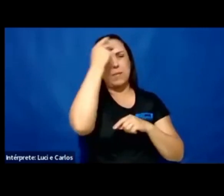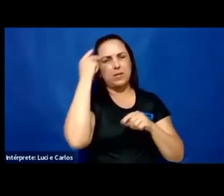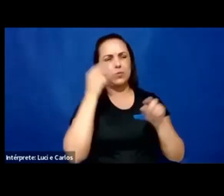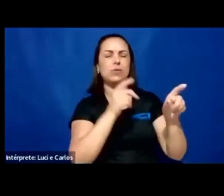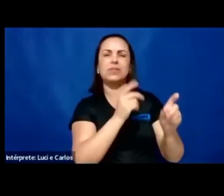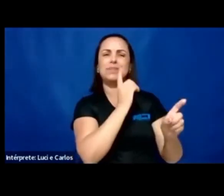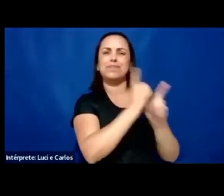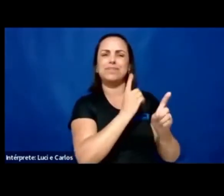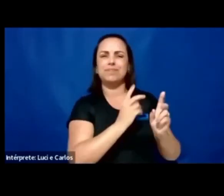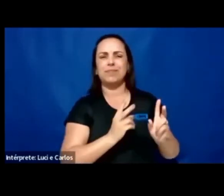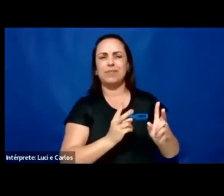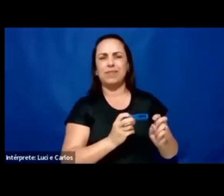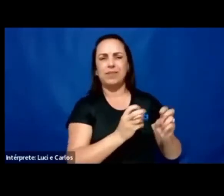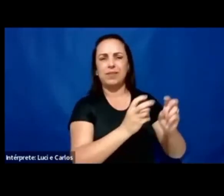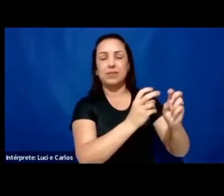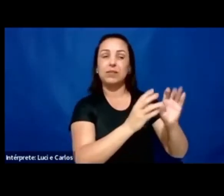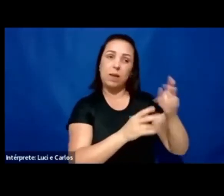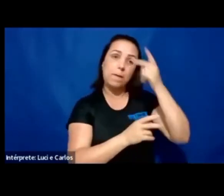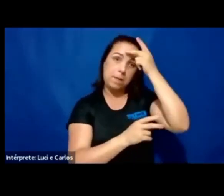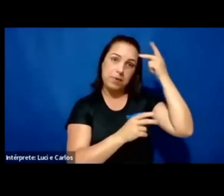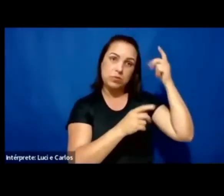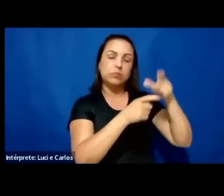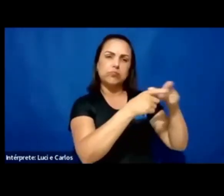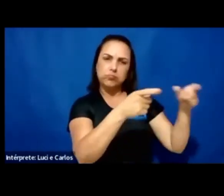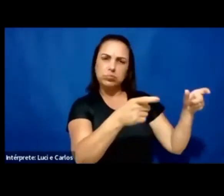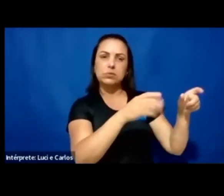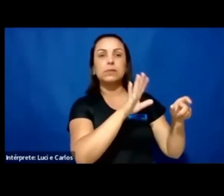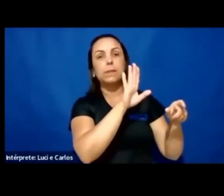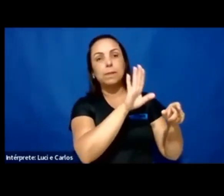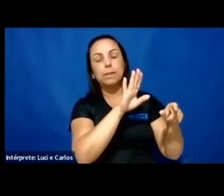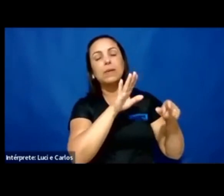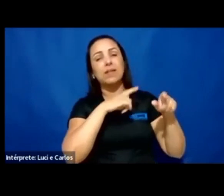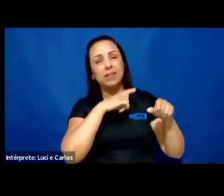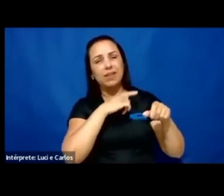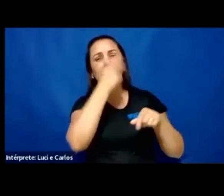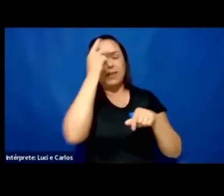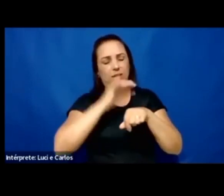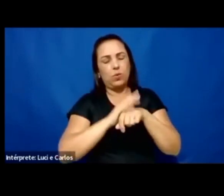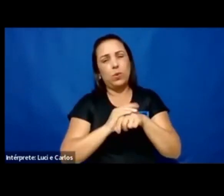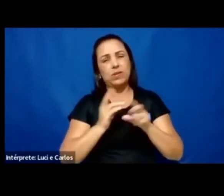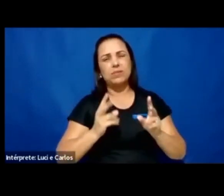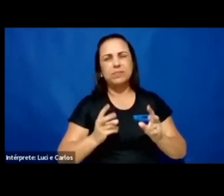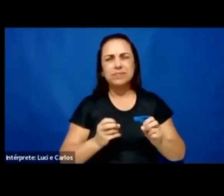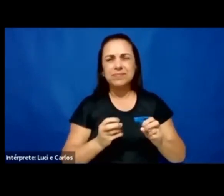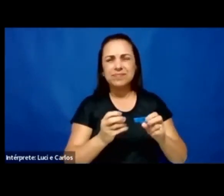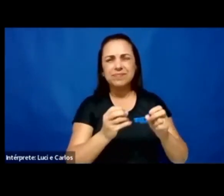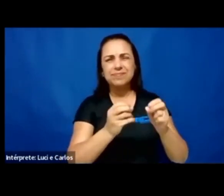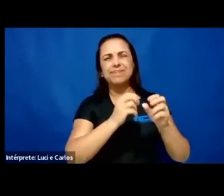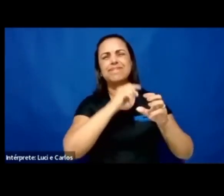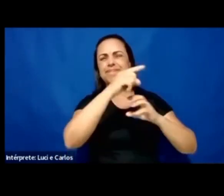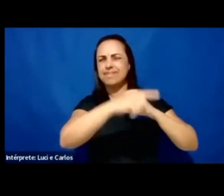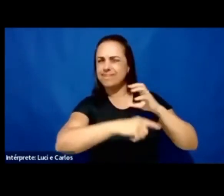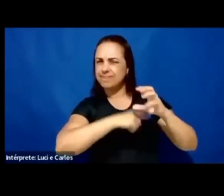É que, lógico, lá nos Estados Unidos a quantidade é maior porque lá tem muito mais habitantes do que aqui no Brasil. Mas se vocês pararem